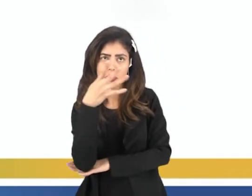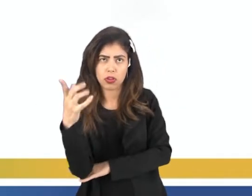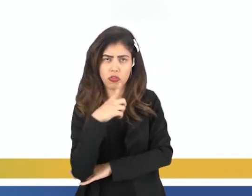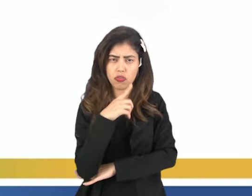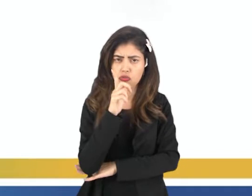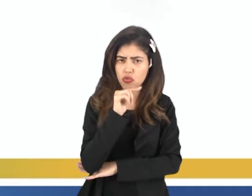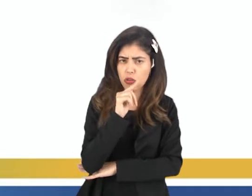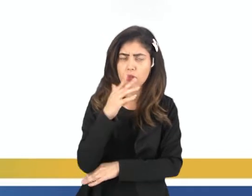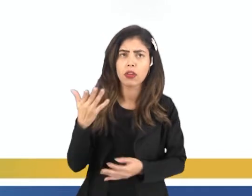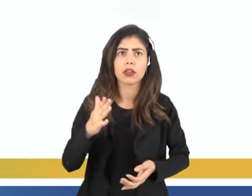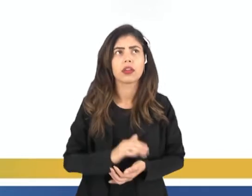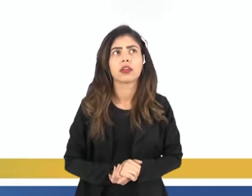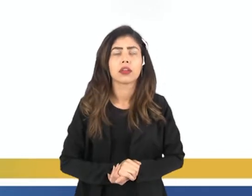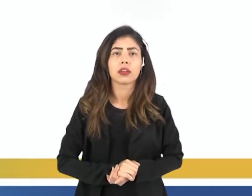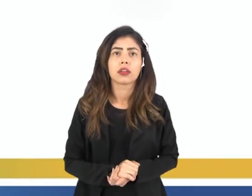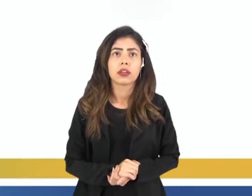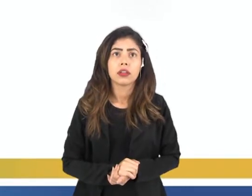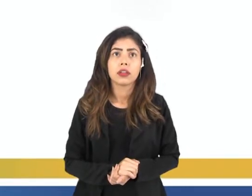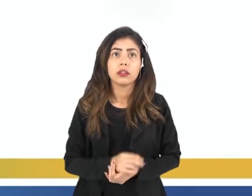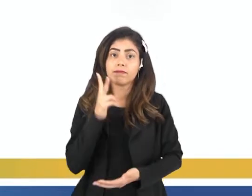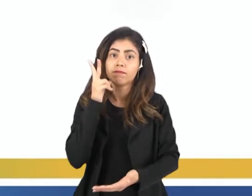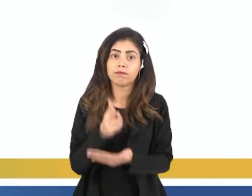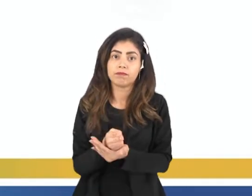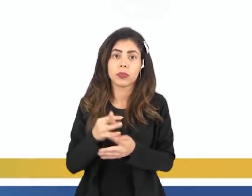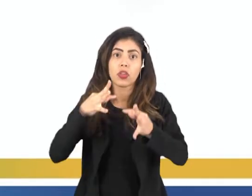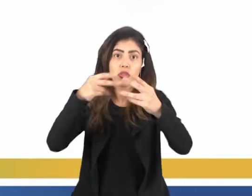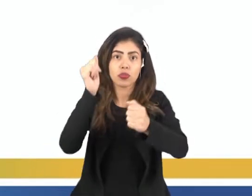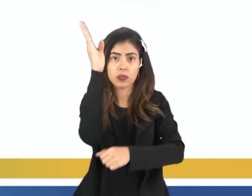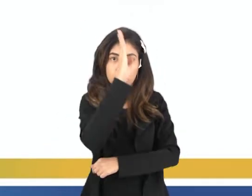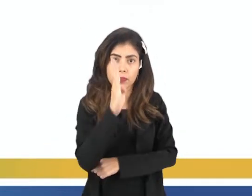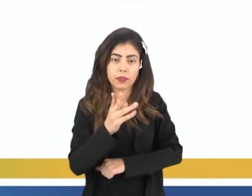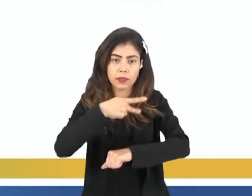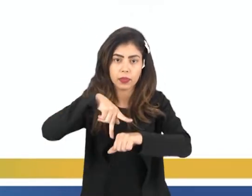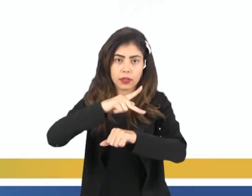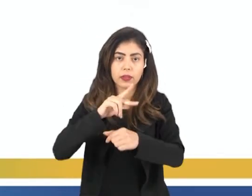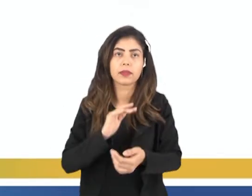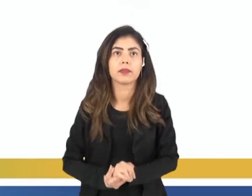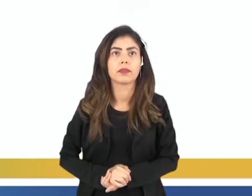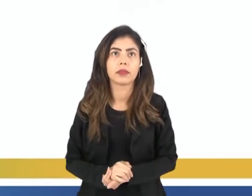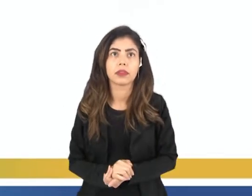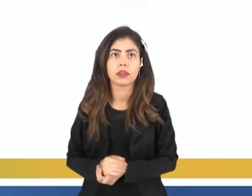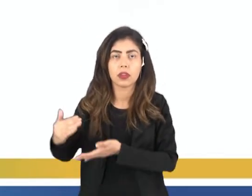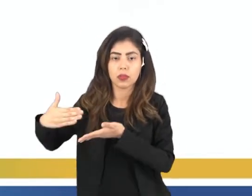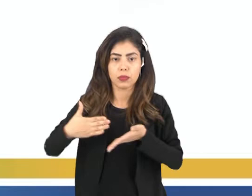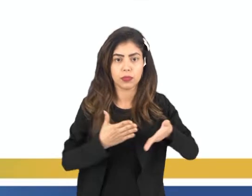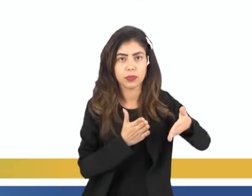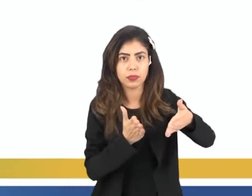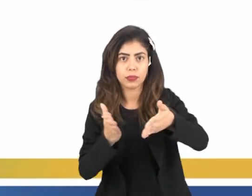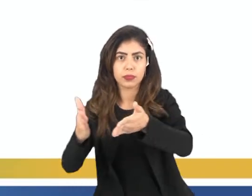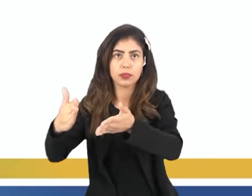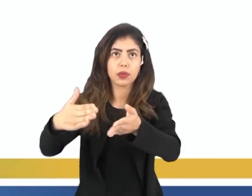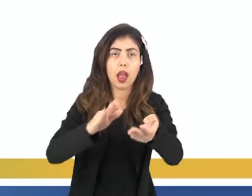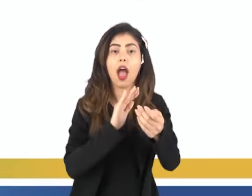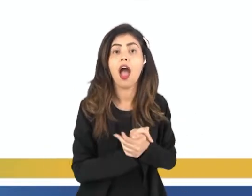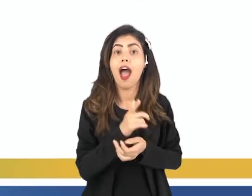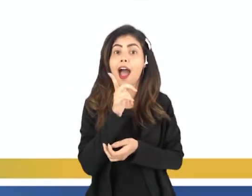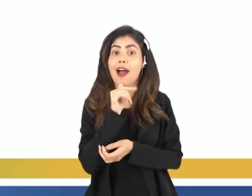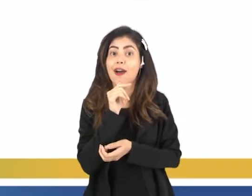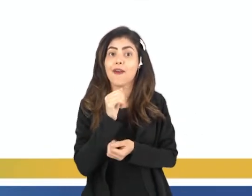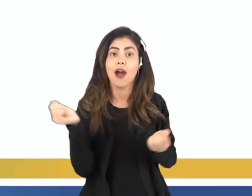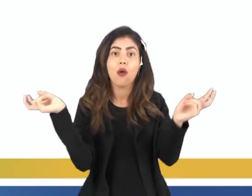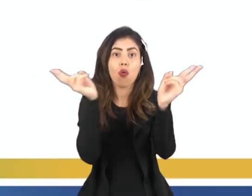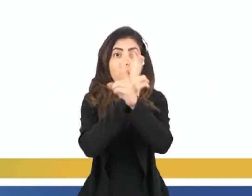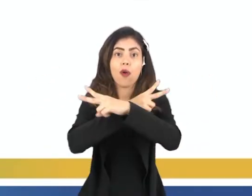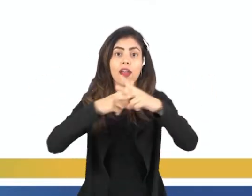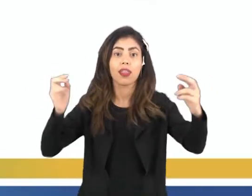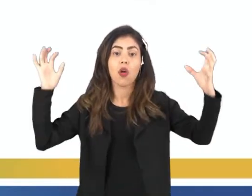água que cortam o restante do país, os chamados rios voadores, formados por massas de ar carregada